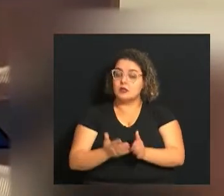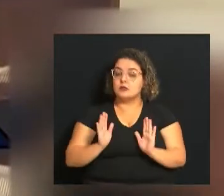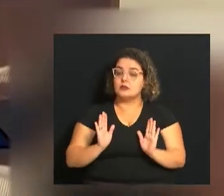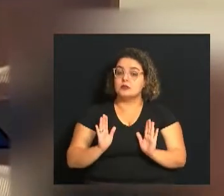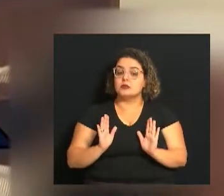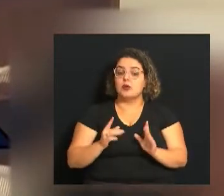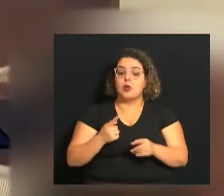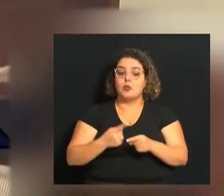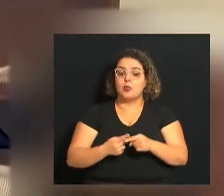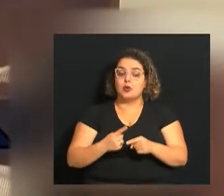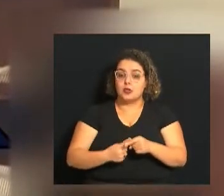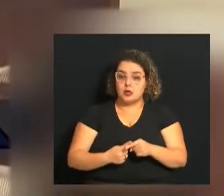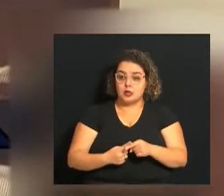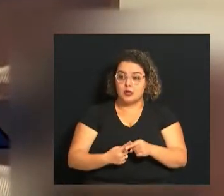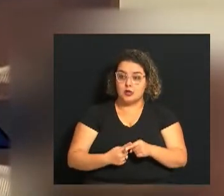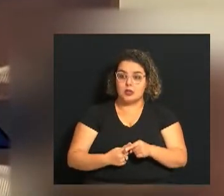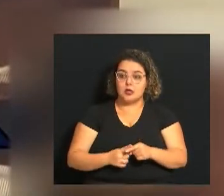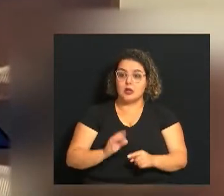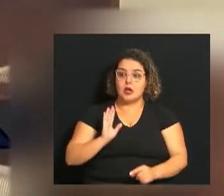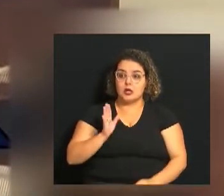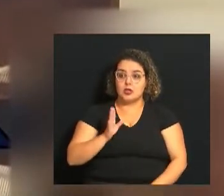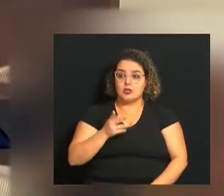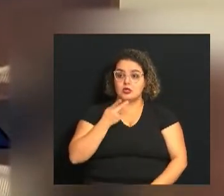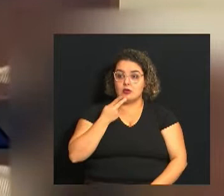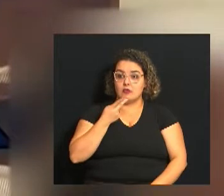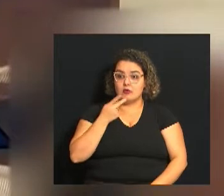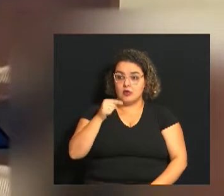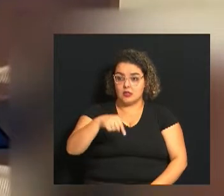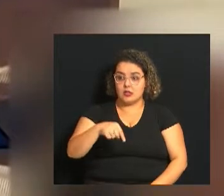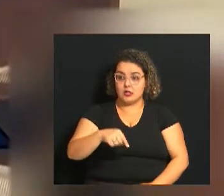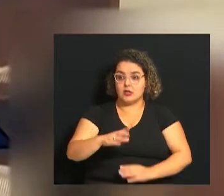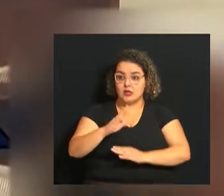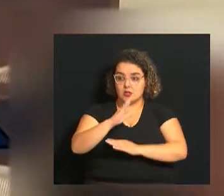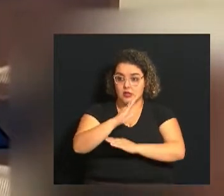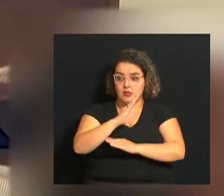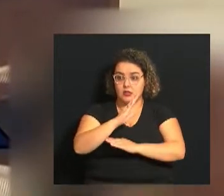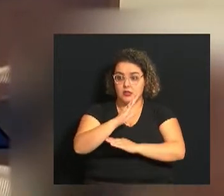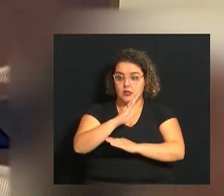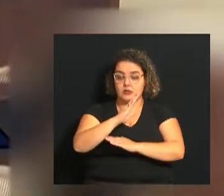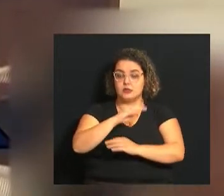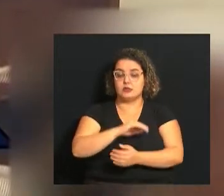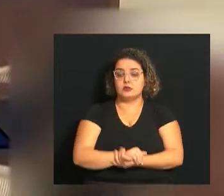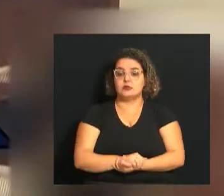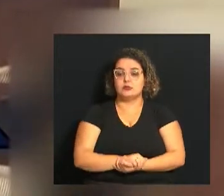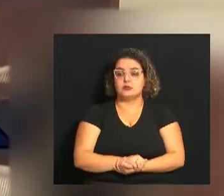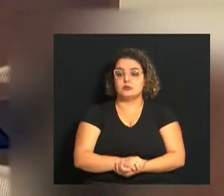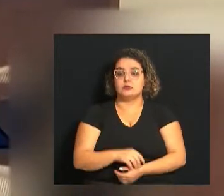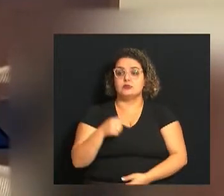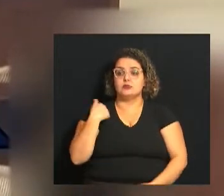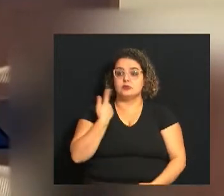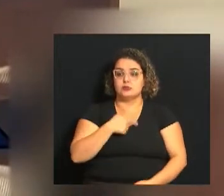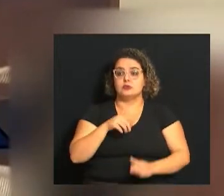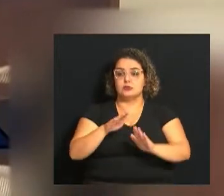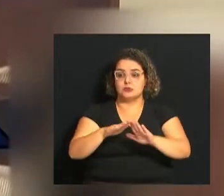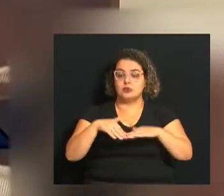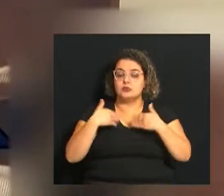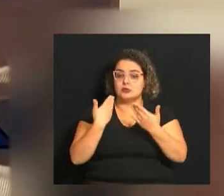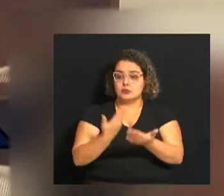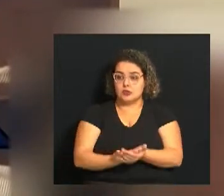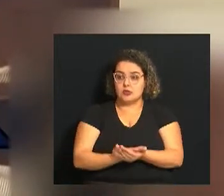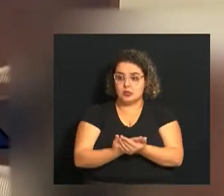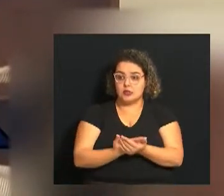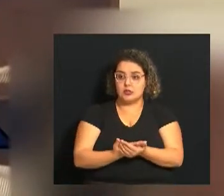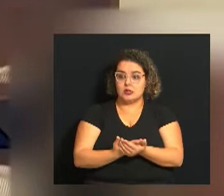porque já falei a respeito disso aqui na casa, os nossos requerimentos